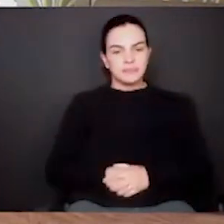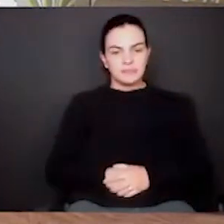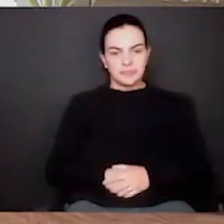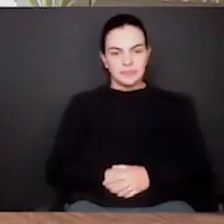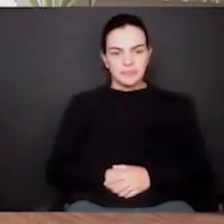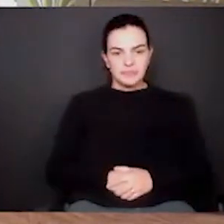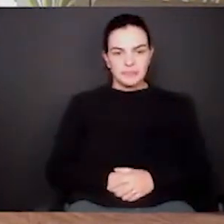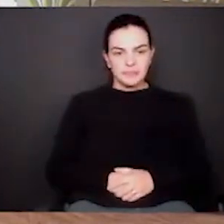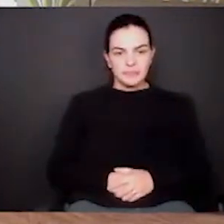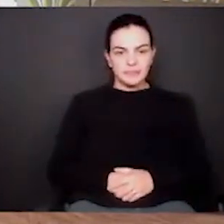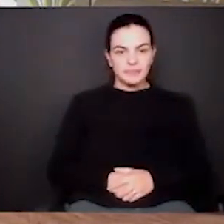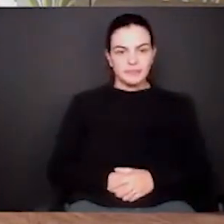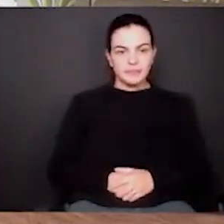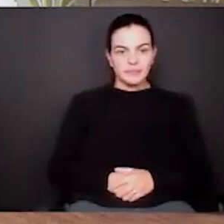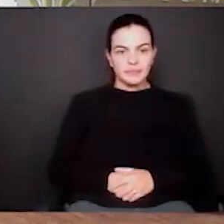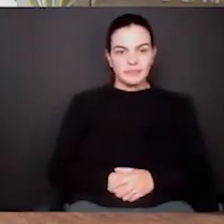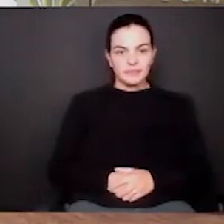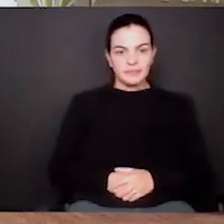as normas